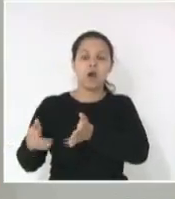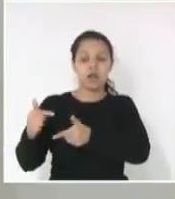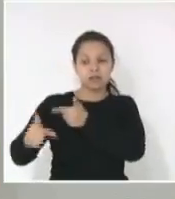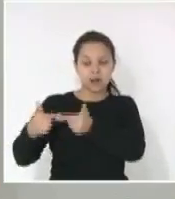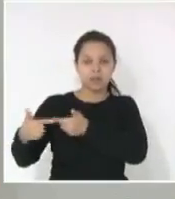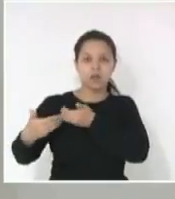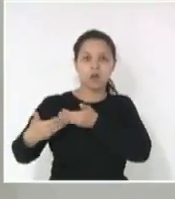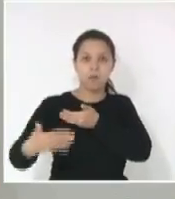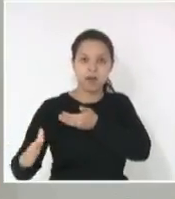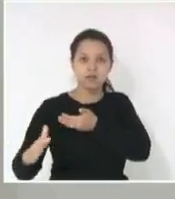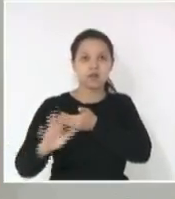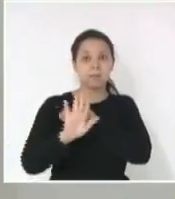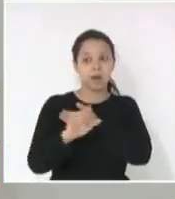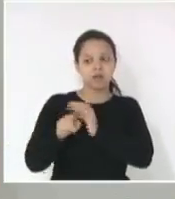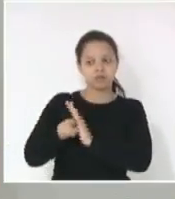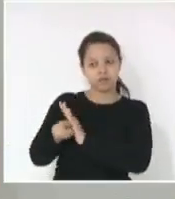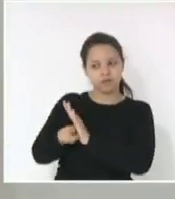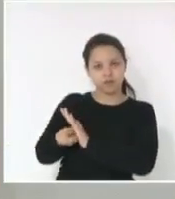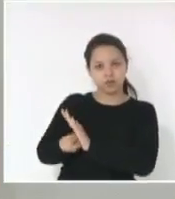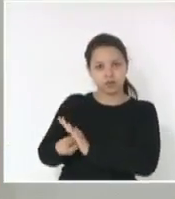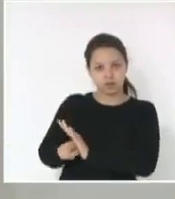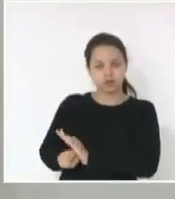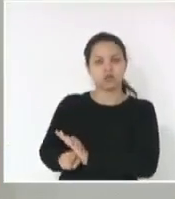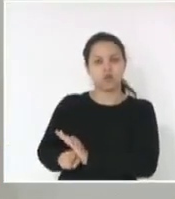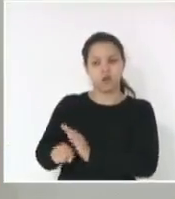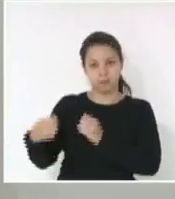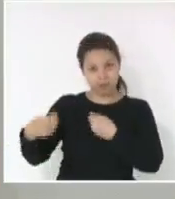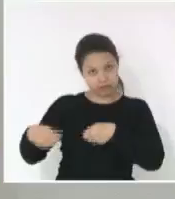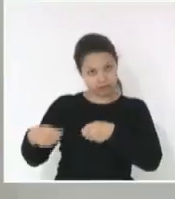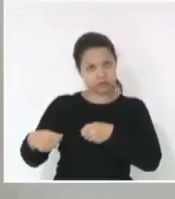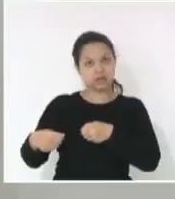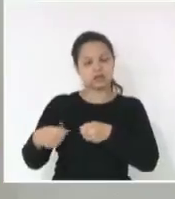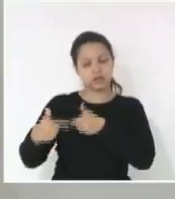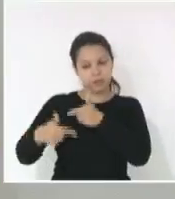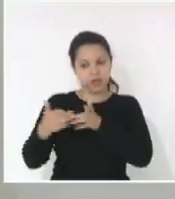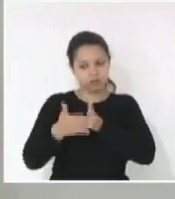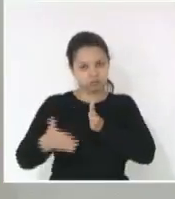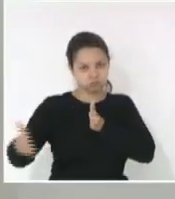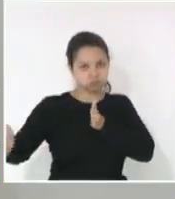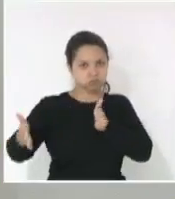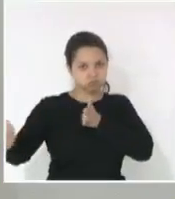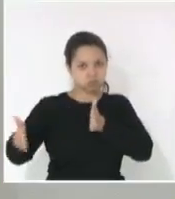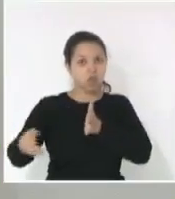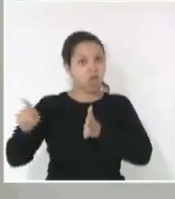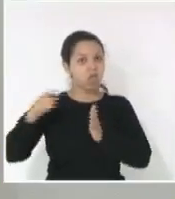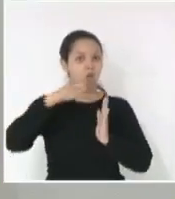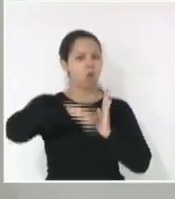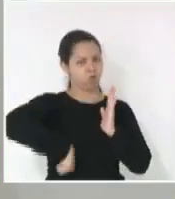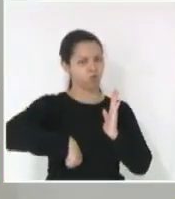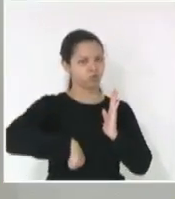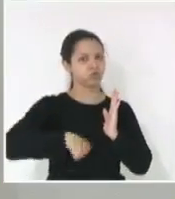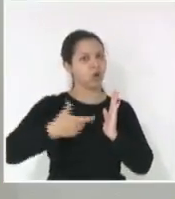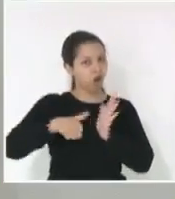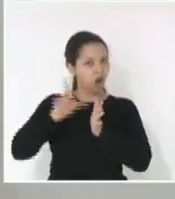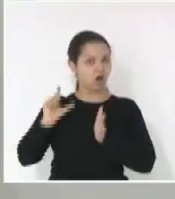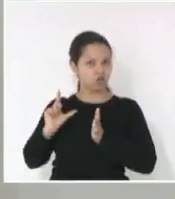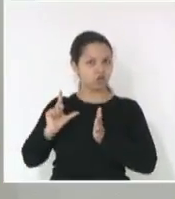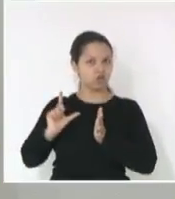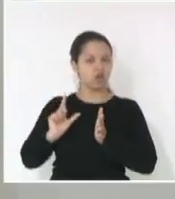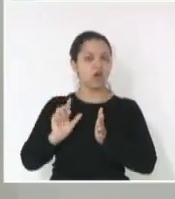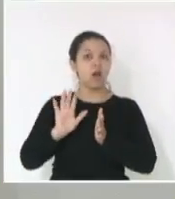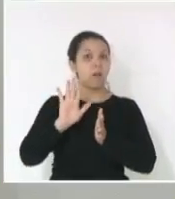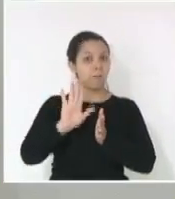servidor público, período necessário, o cidadão faz o concurso público e tem que ter um